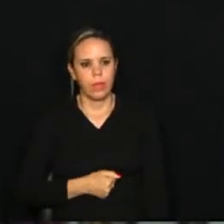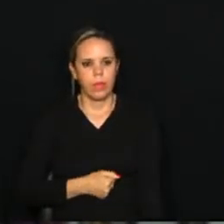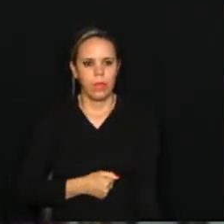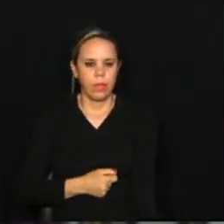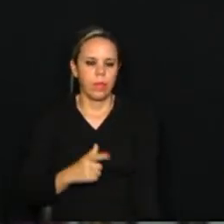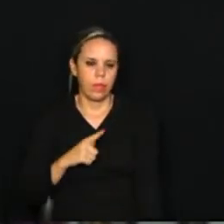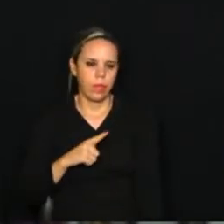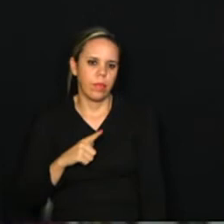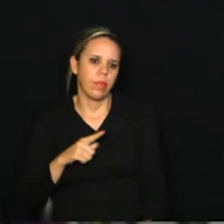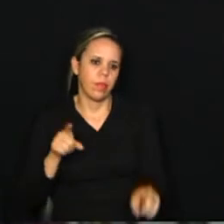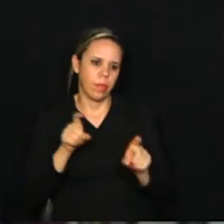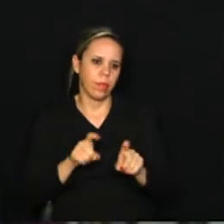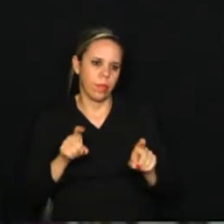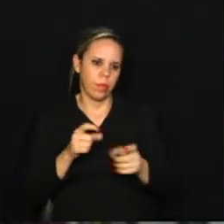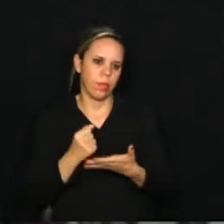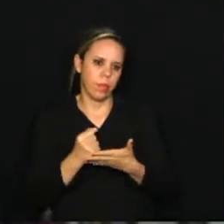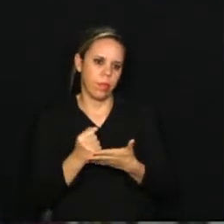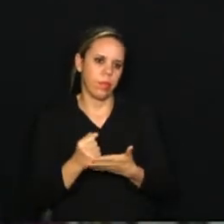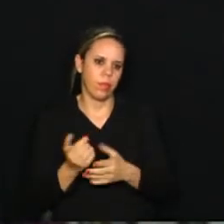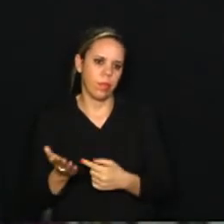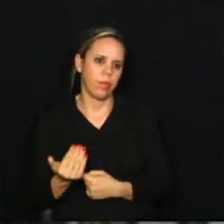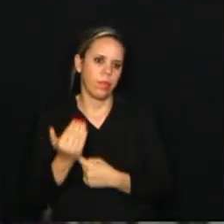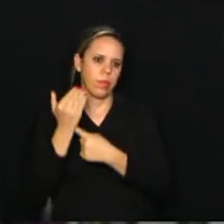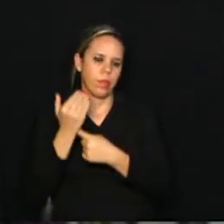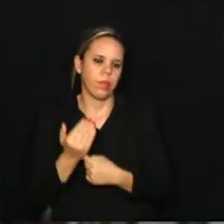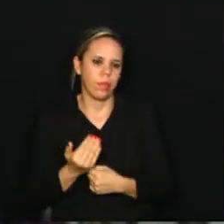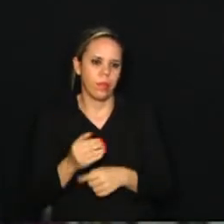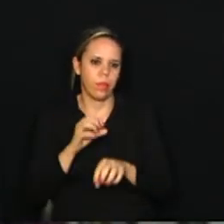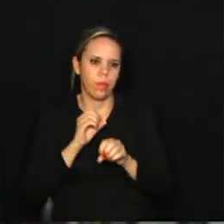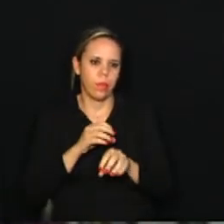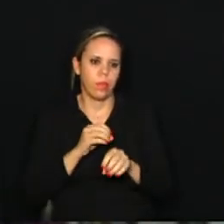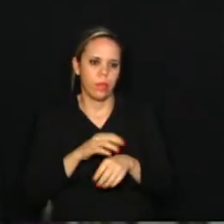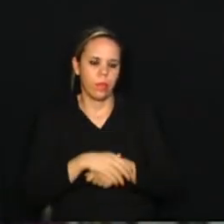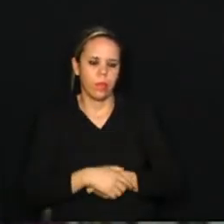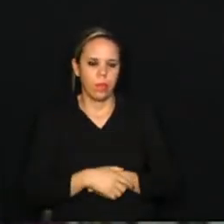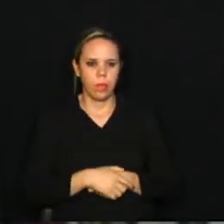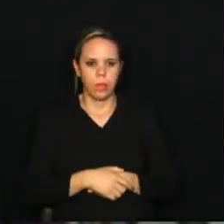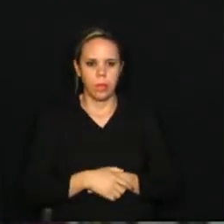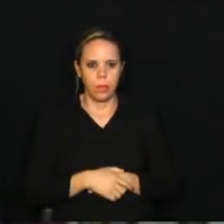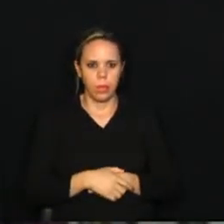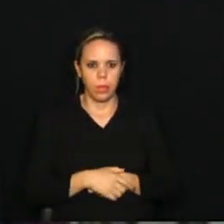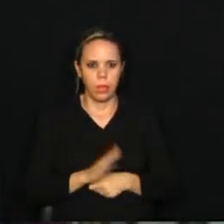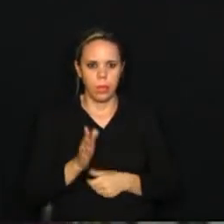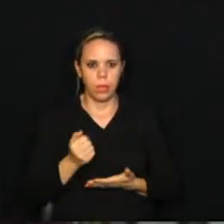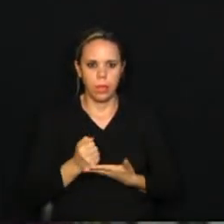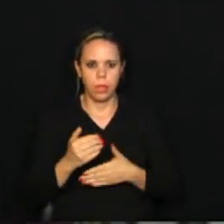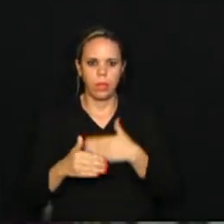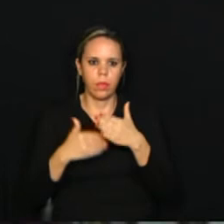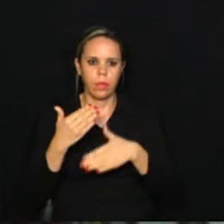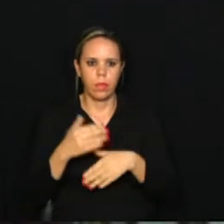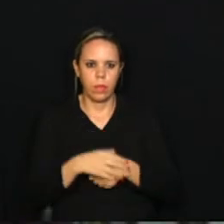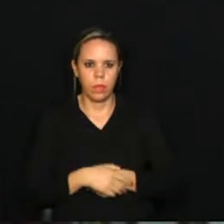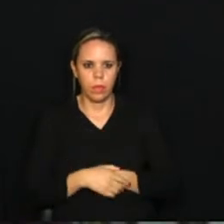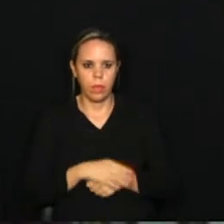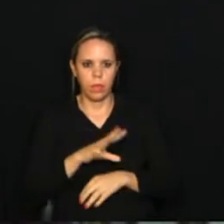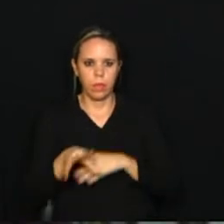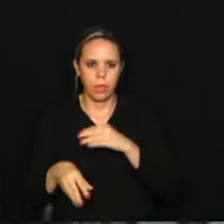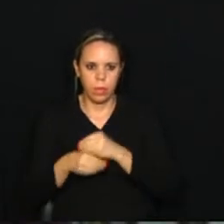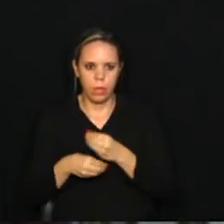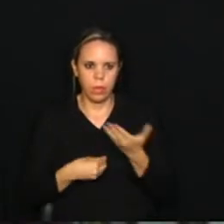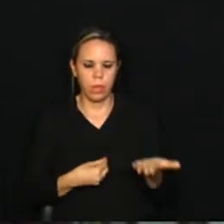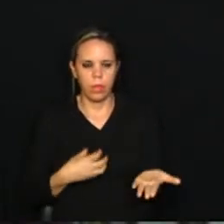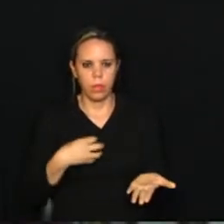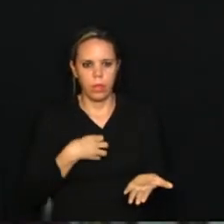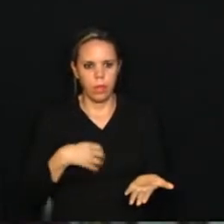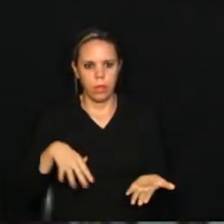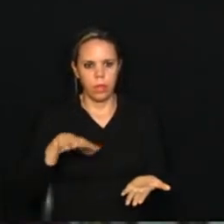a informática, a ajuda da tecnologia na educação, ela já vinha sendo incorporada de uma